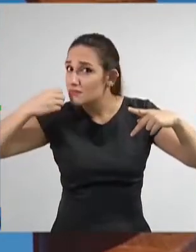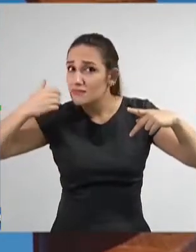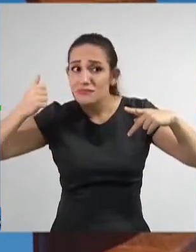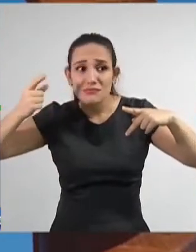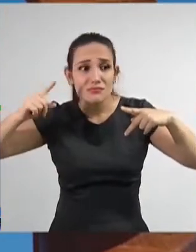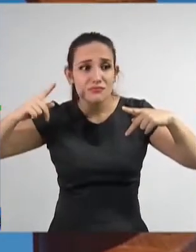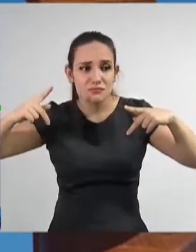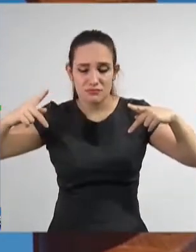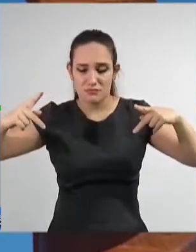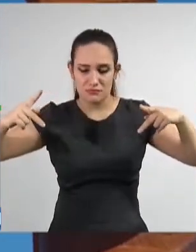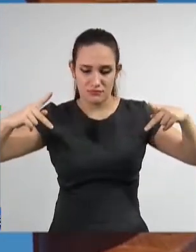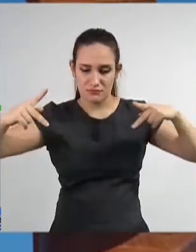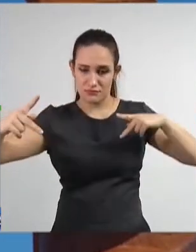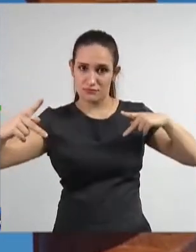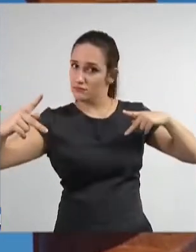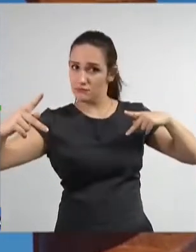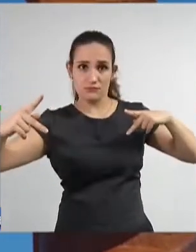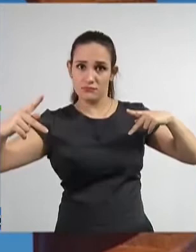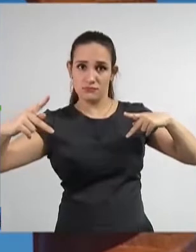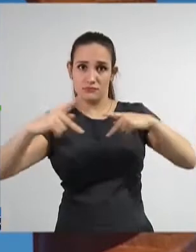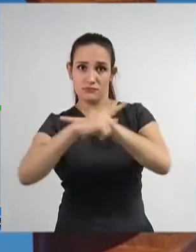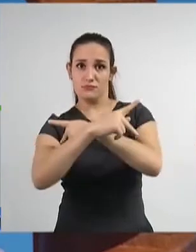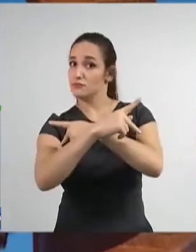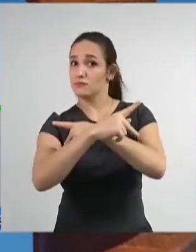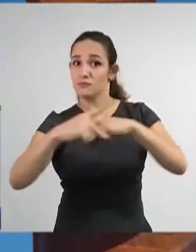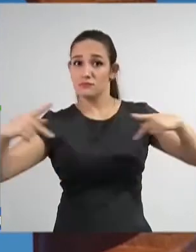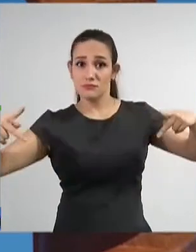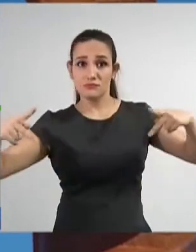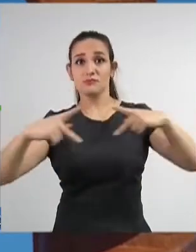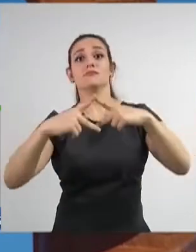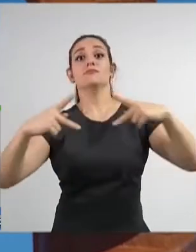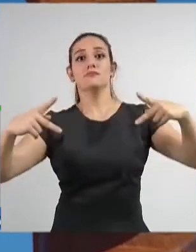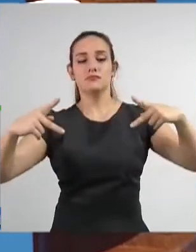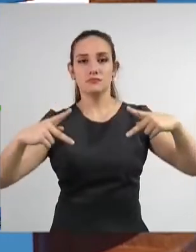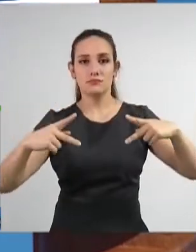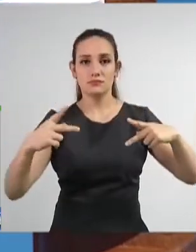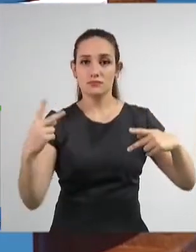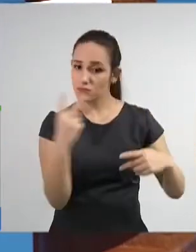nenhuma pista, estavam no meio, bateram de frente e os dois morreram.